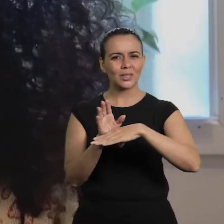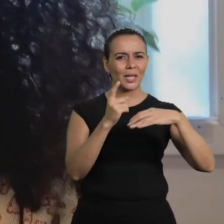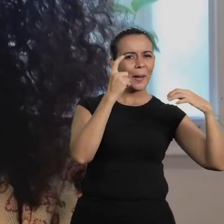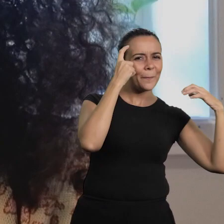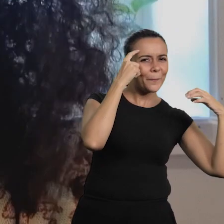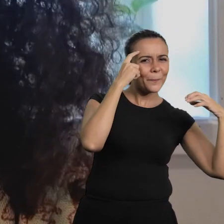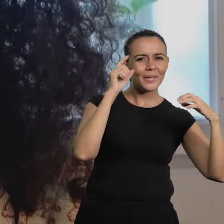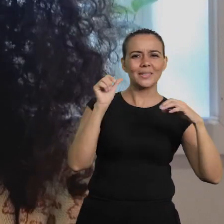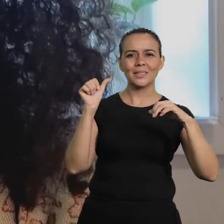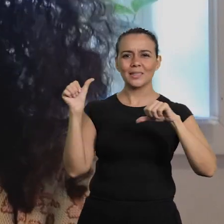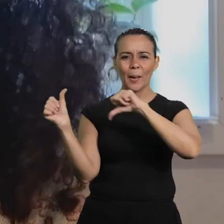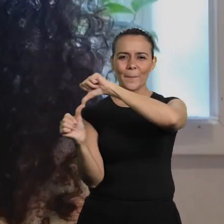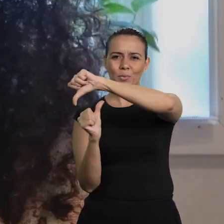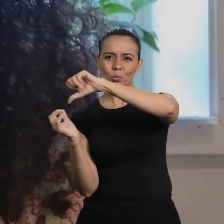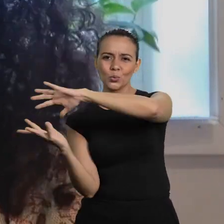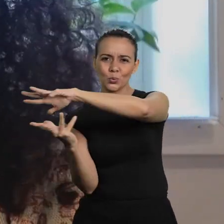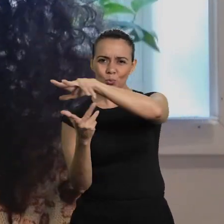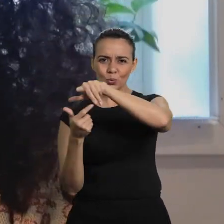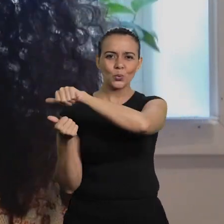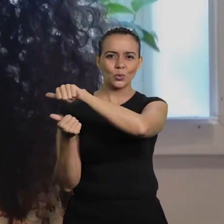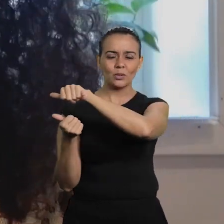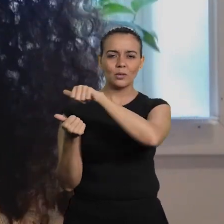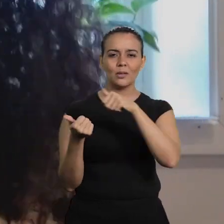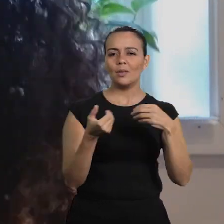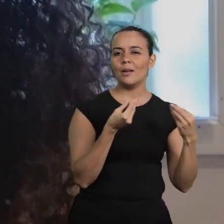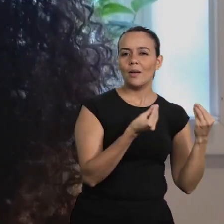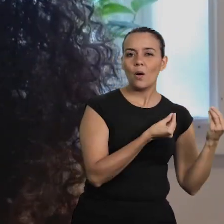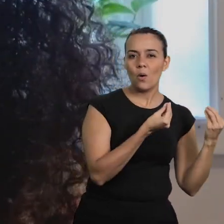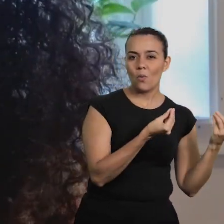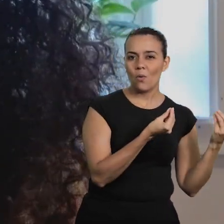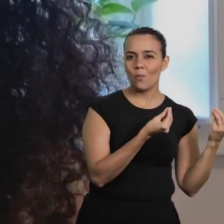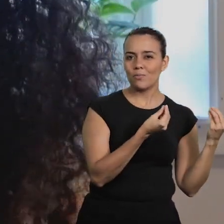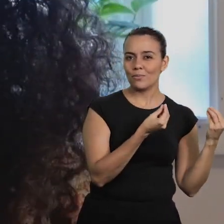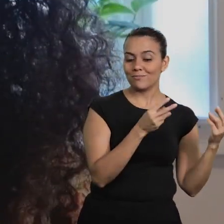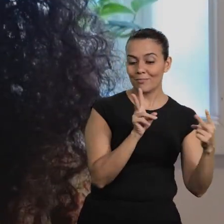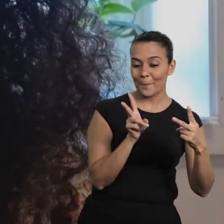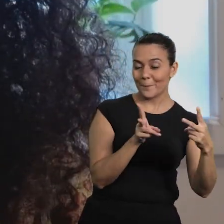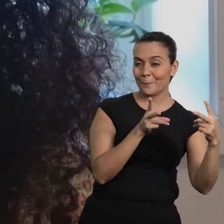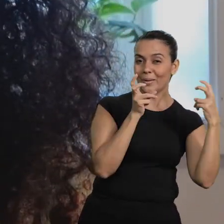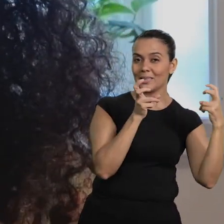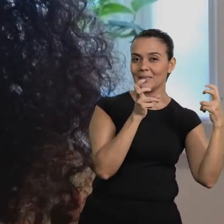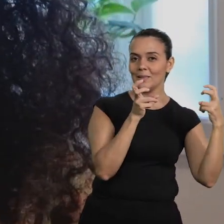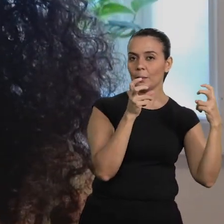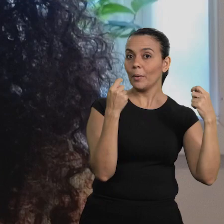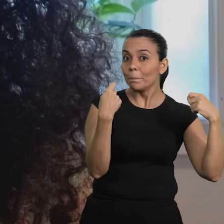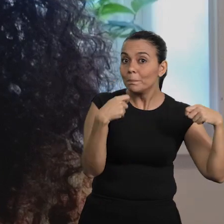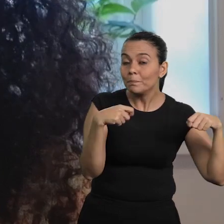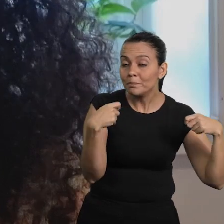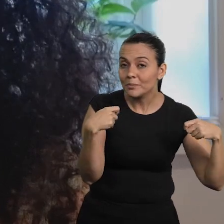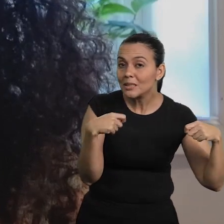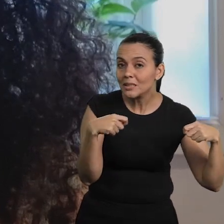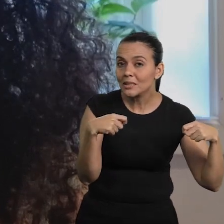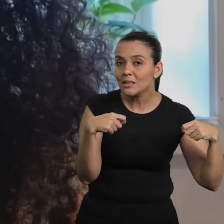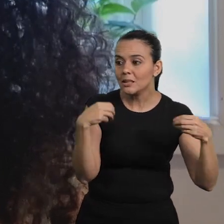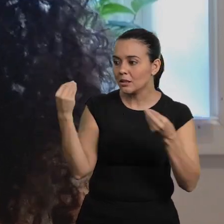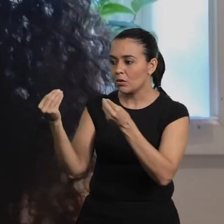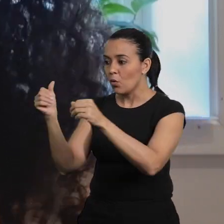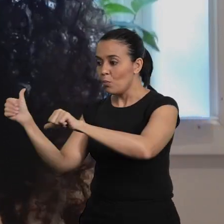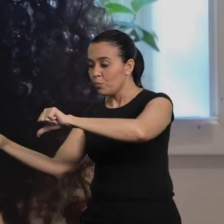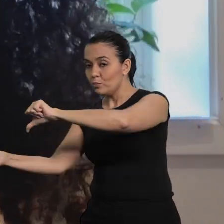começar a mudar essa visão é realmente investir